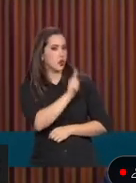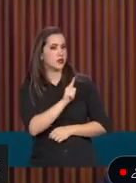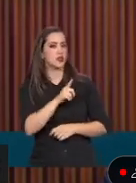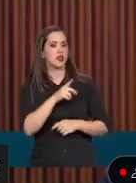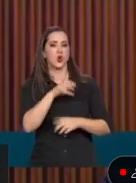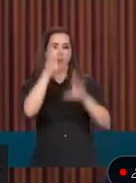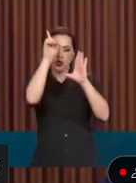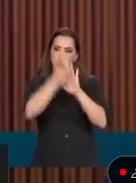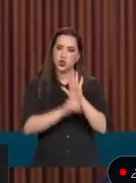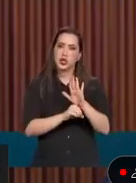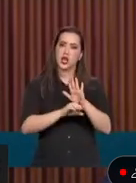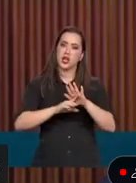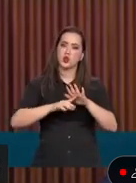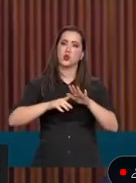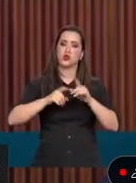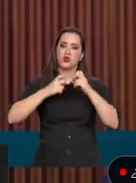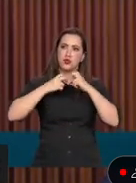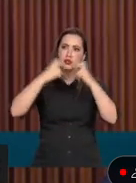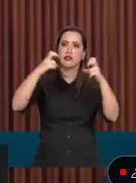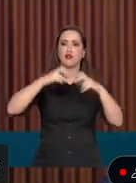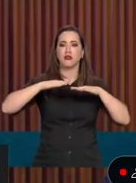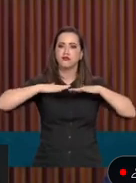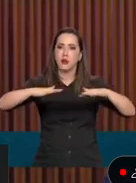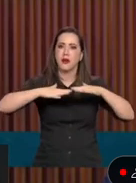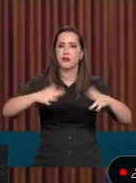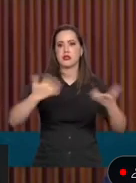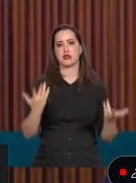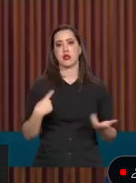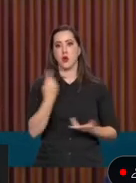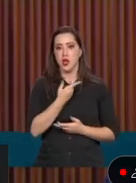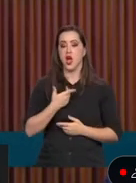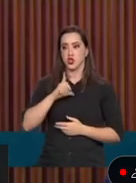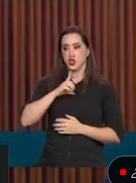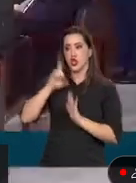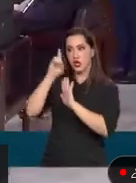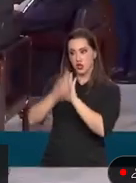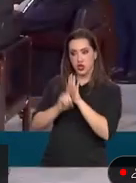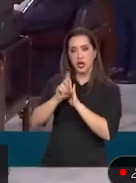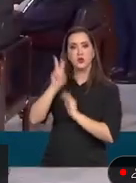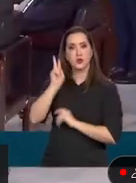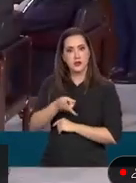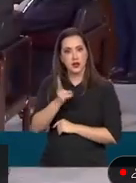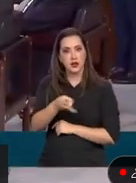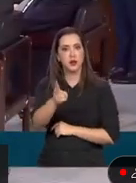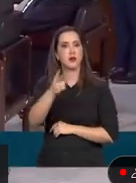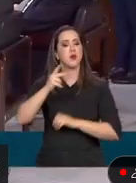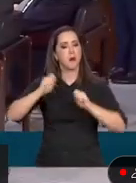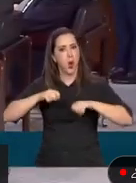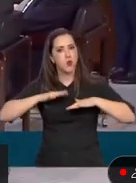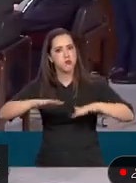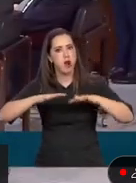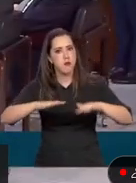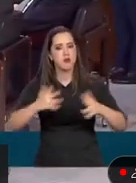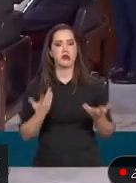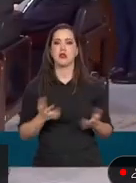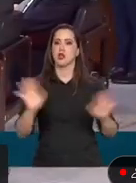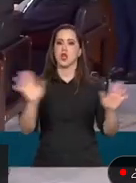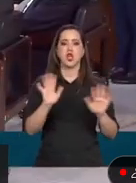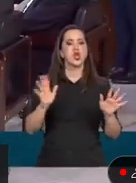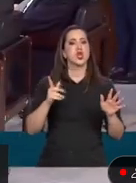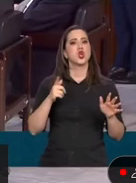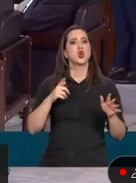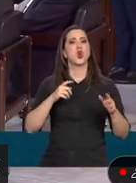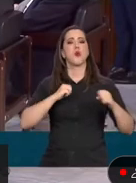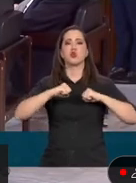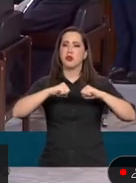de manifestação nesse país. E a gente quer continuar tendo direito de manifestação. A gente não precisa gostar